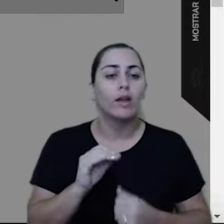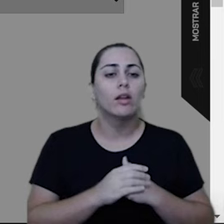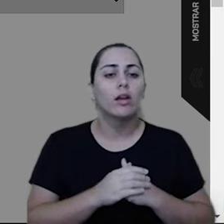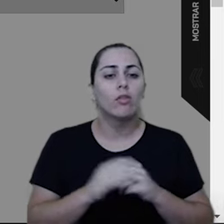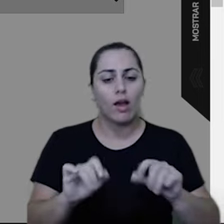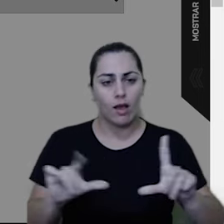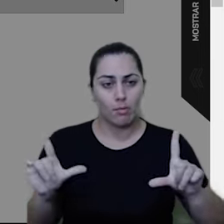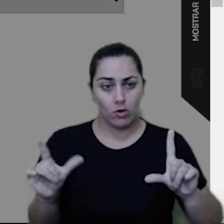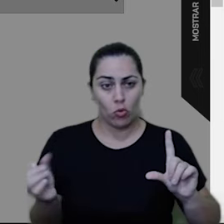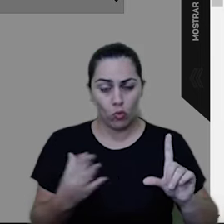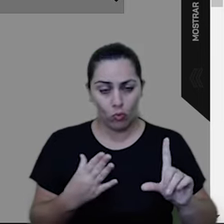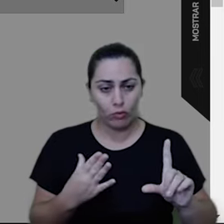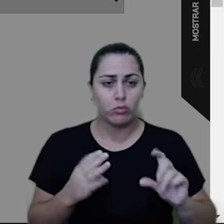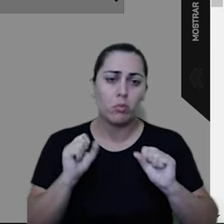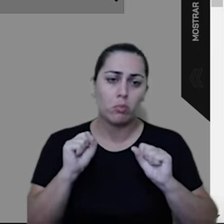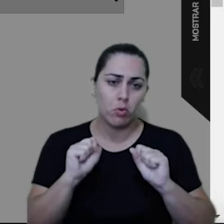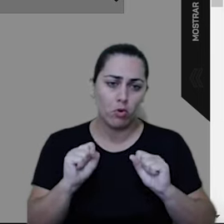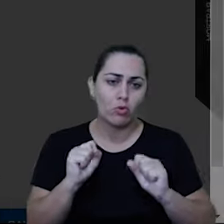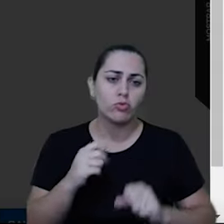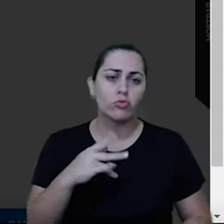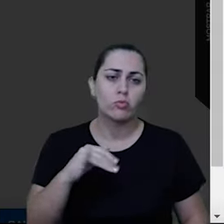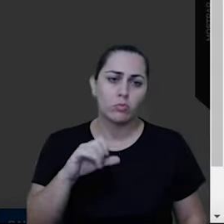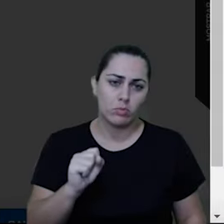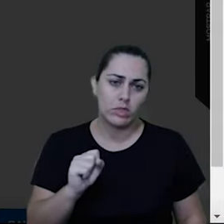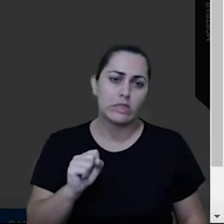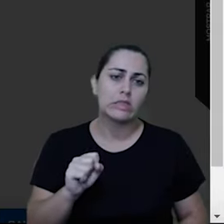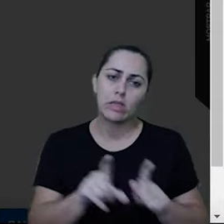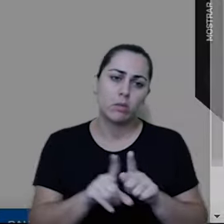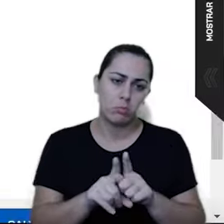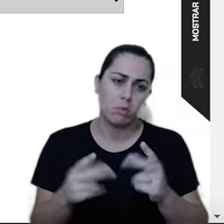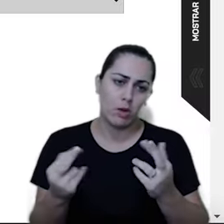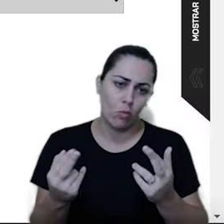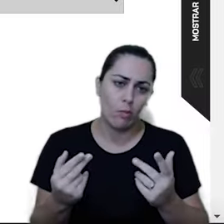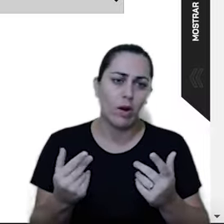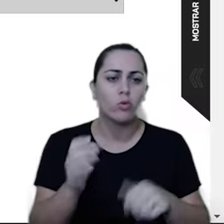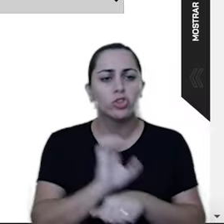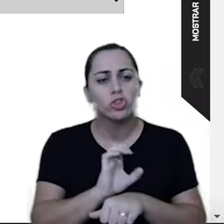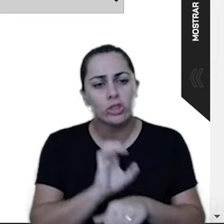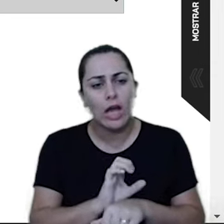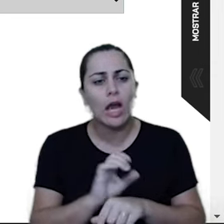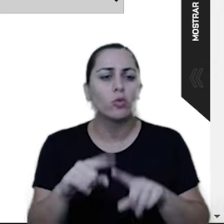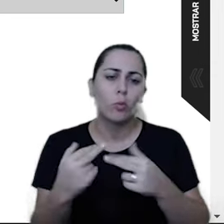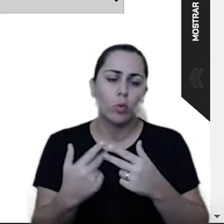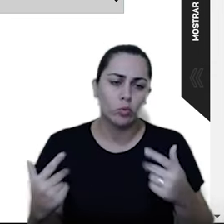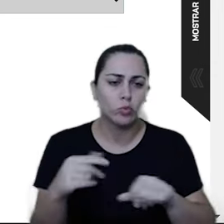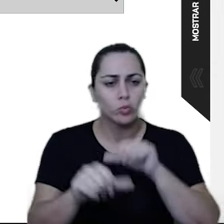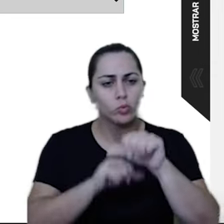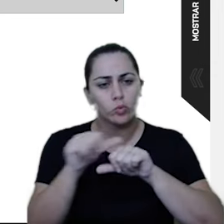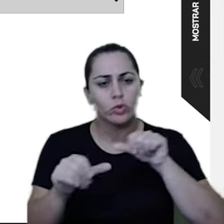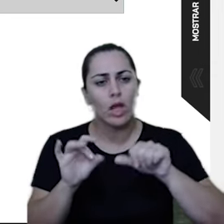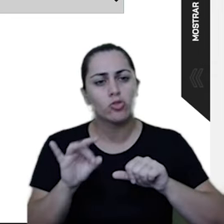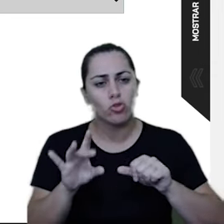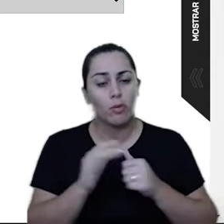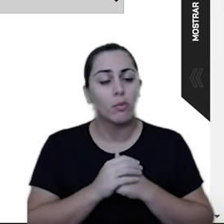ele vai abrir uma nova tela eu poderia deixar como PIS do mesmo jeito e colocar para algum estado para algum produto e aí alterar